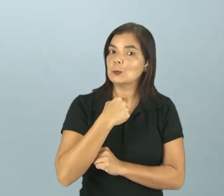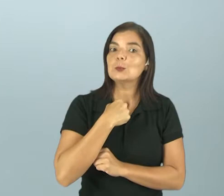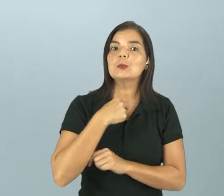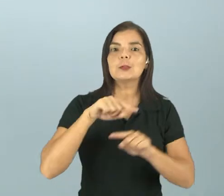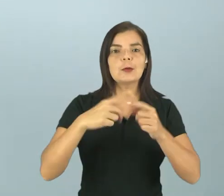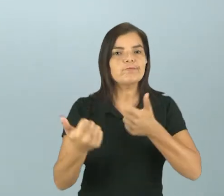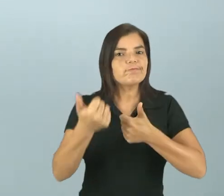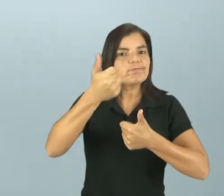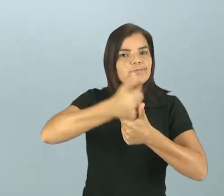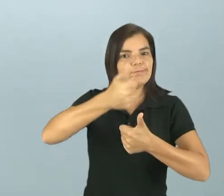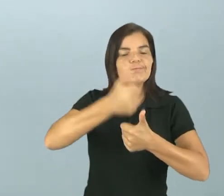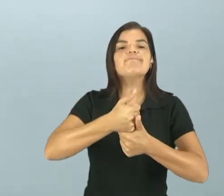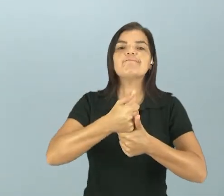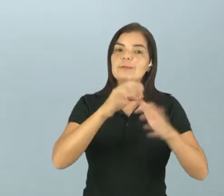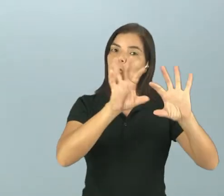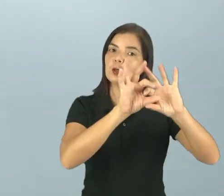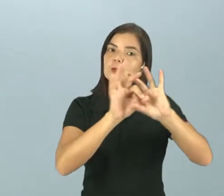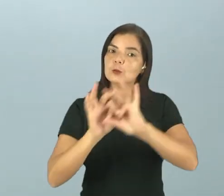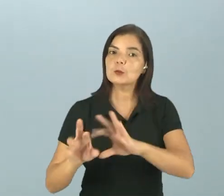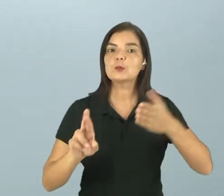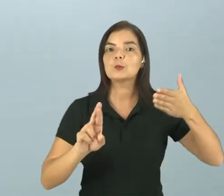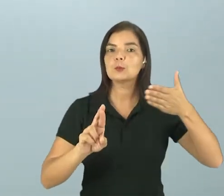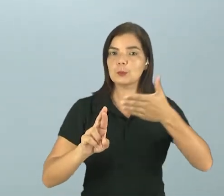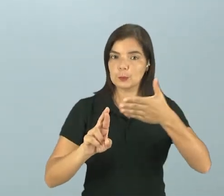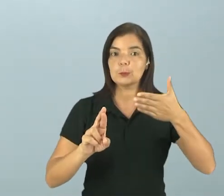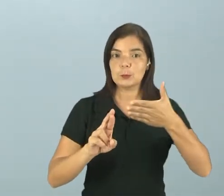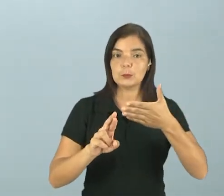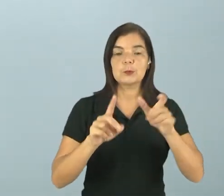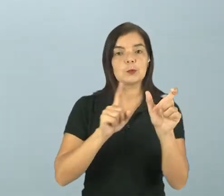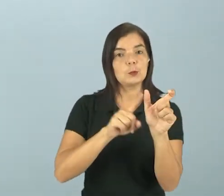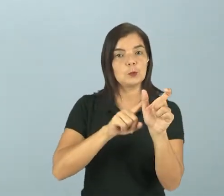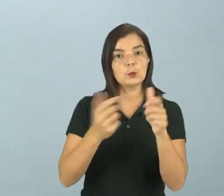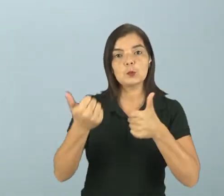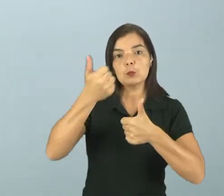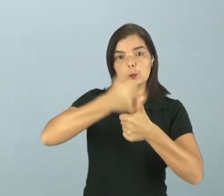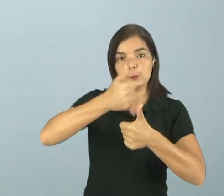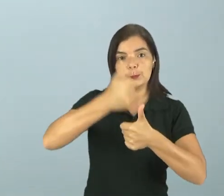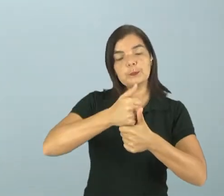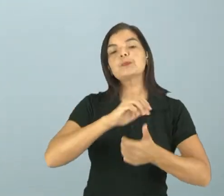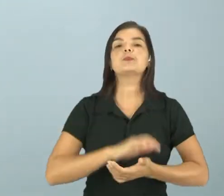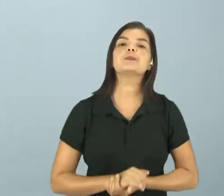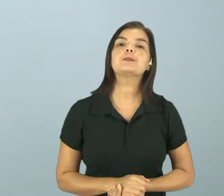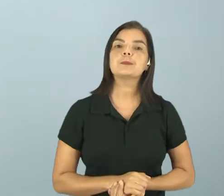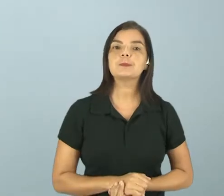você acaba fazendo essa coesão referencial, substituindo o nome próprio por um pronome.